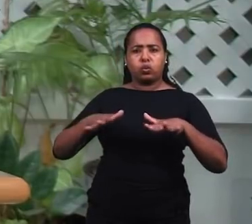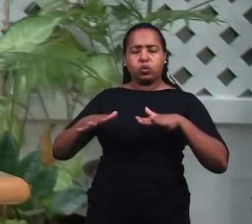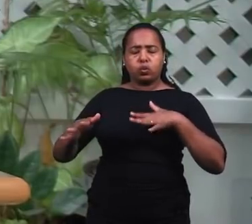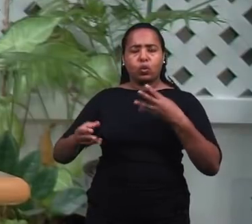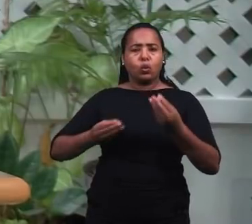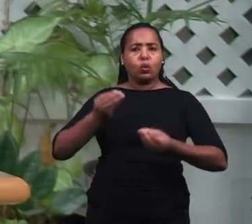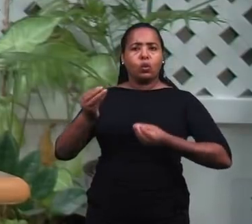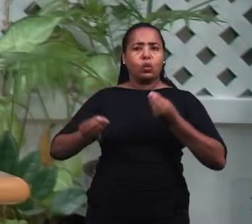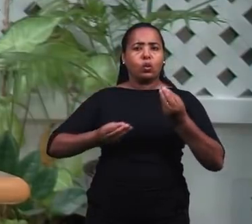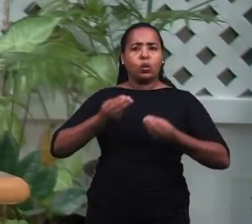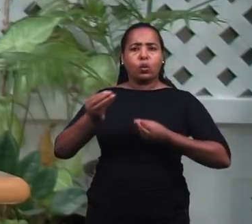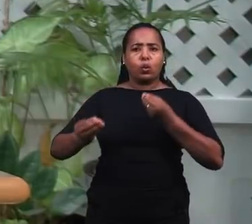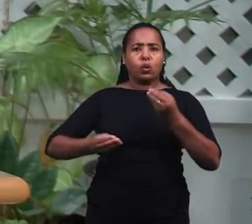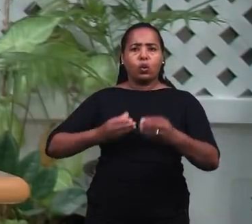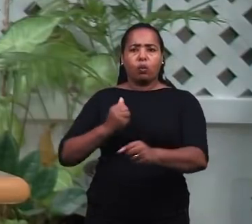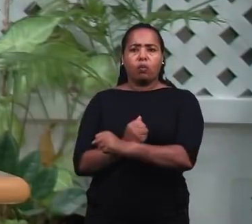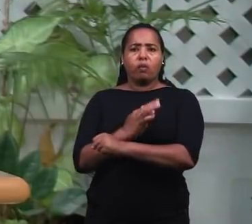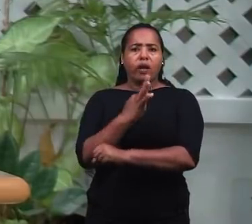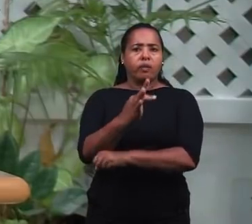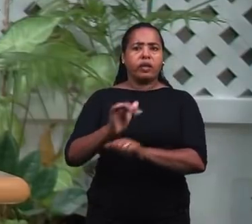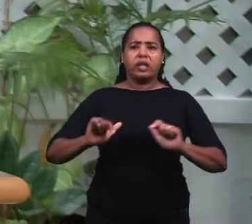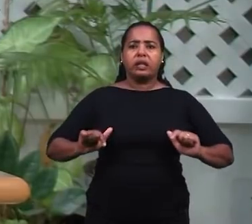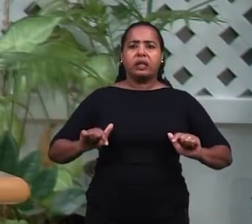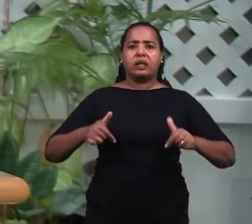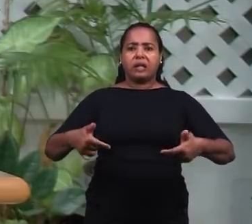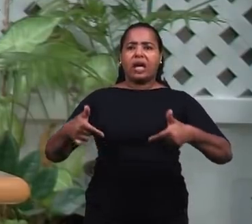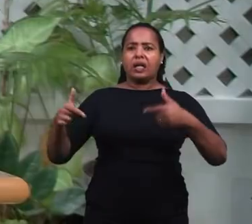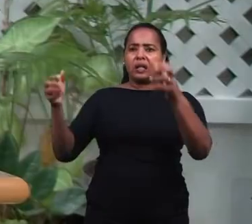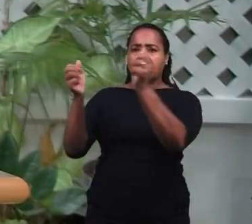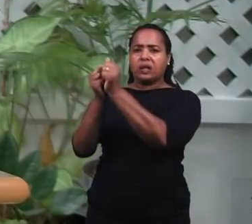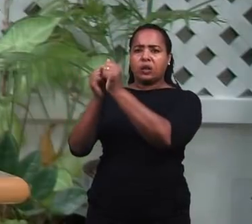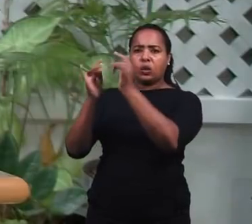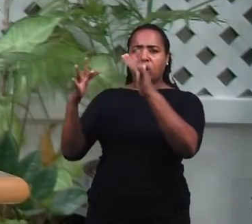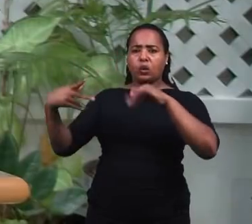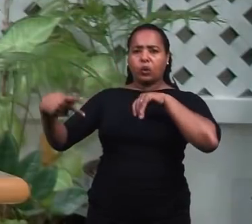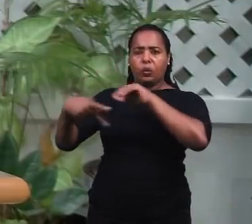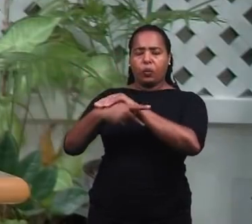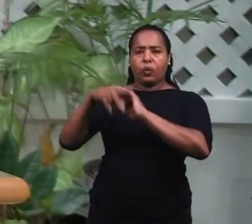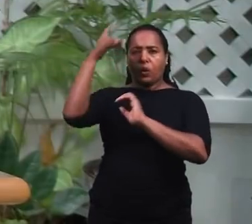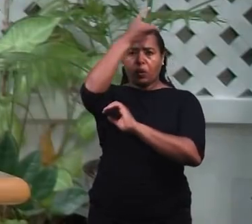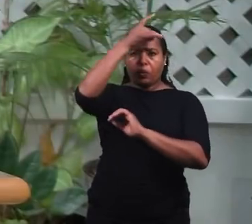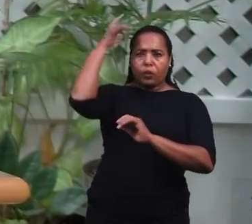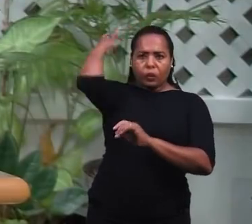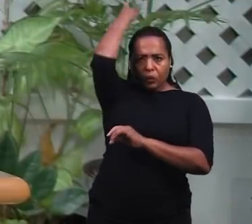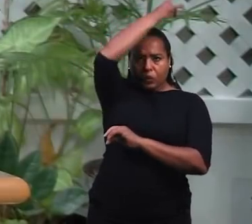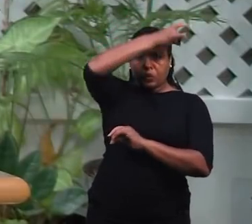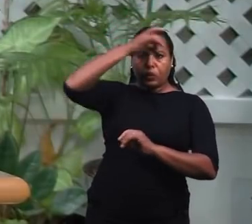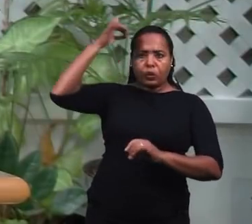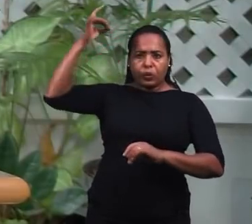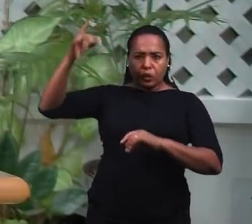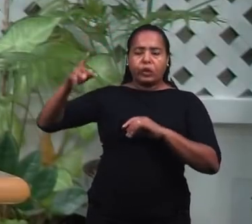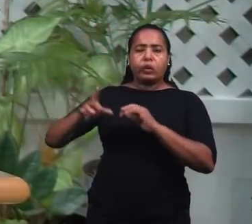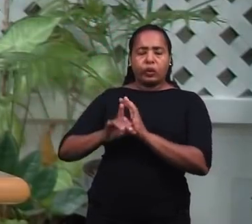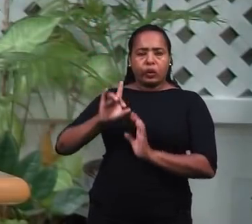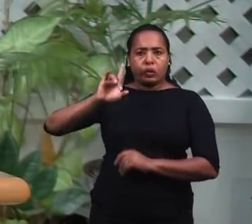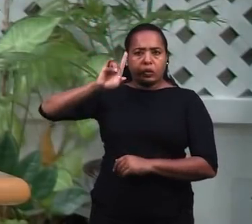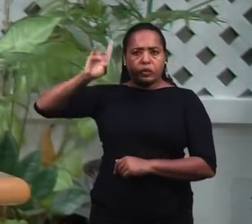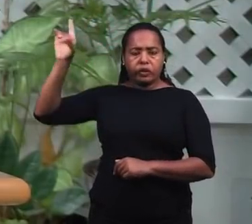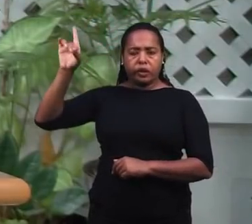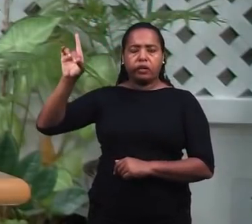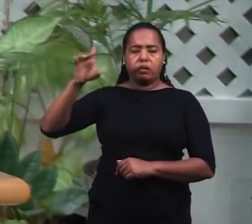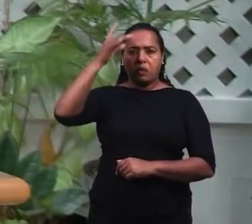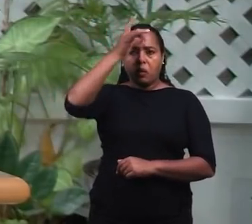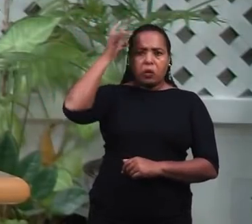na esperança, na operação gloriosa do Espírito Santo de Deus, o Espírito